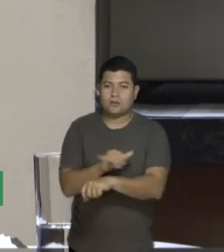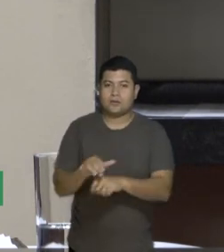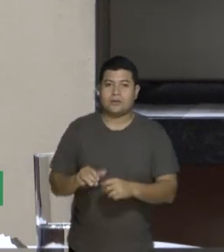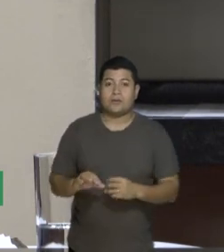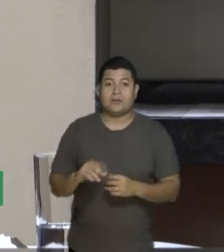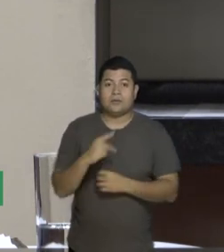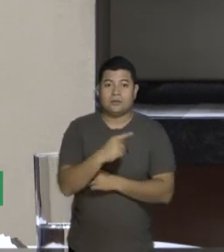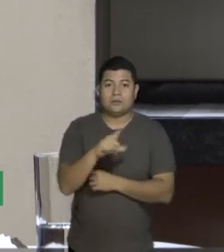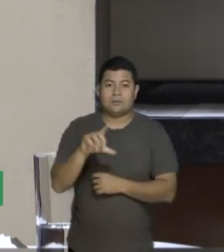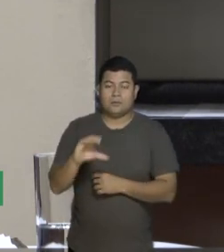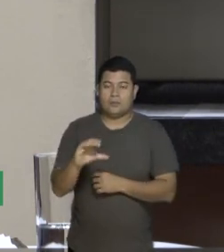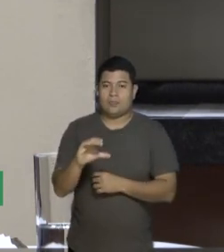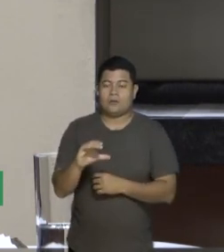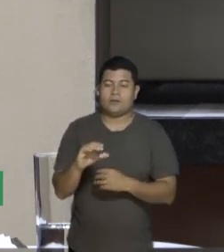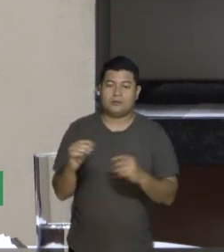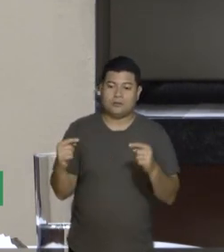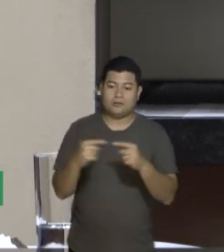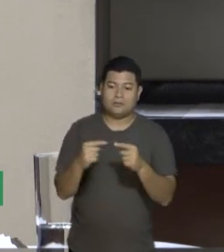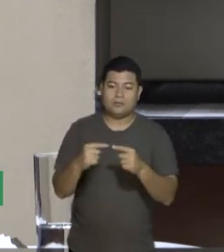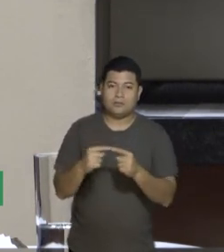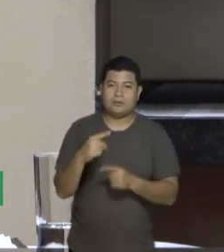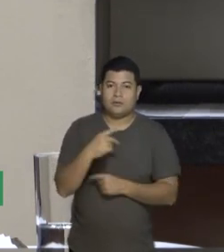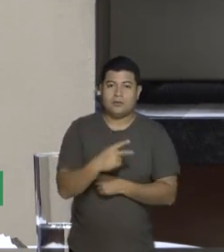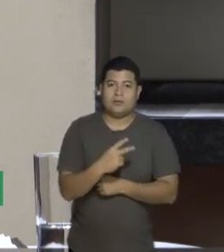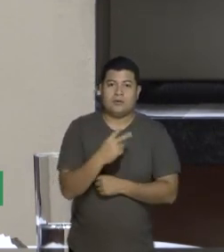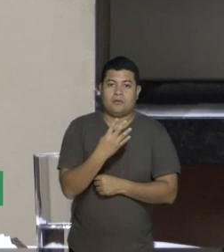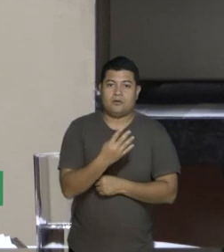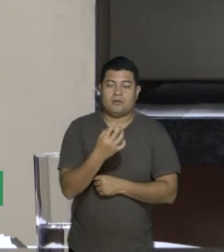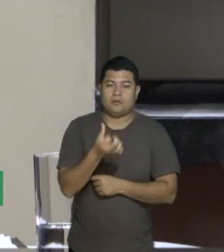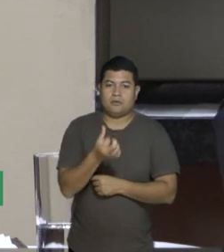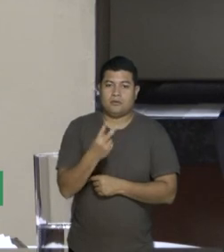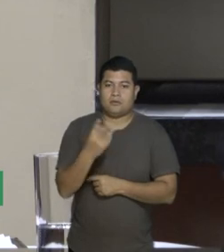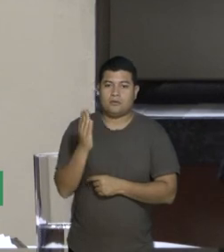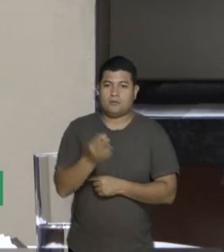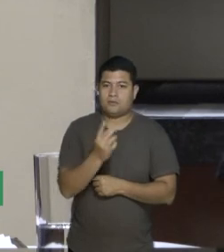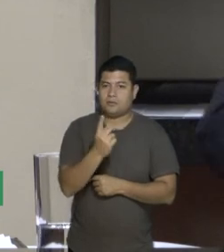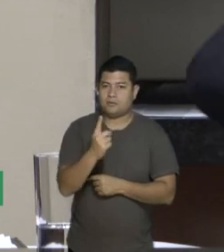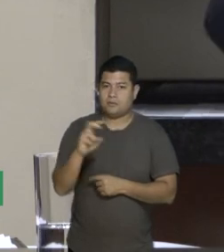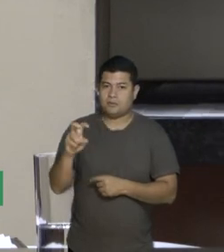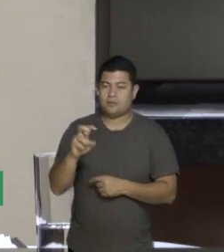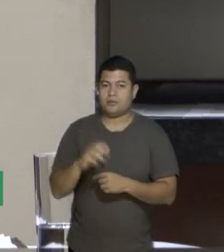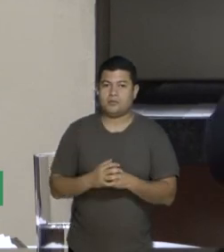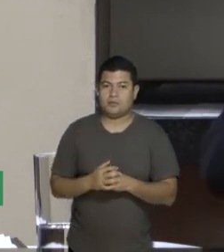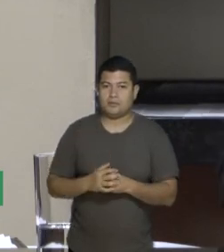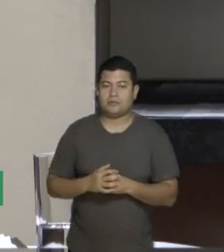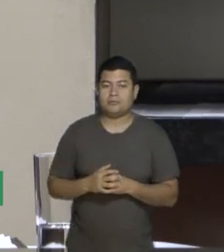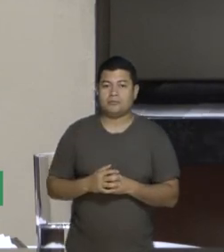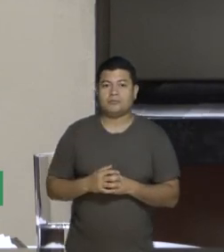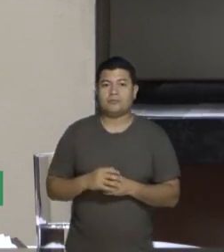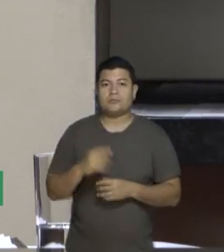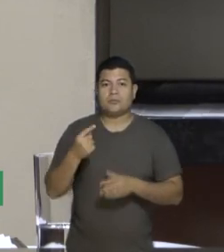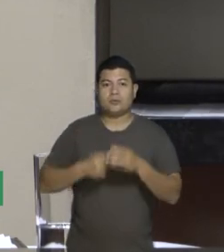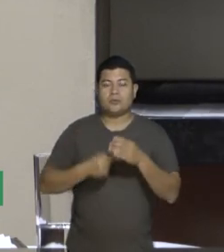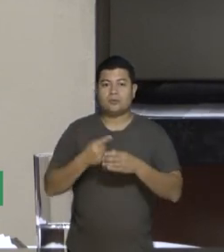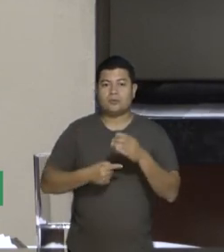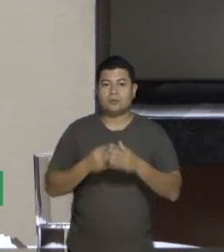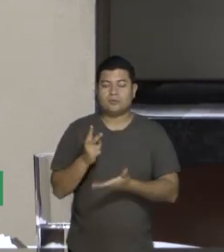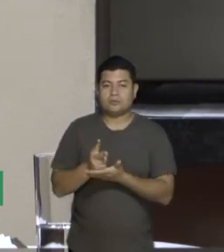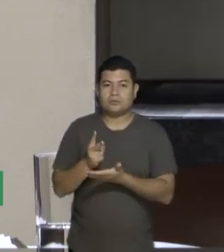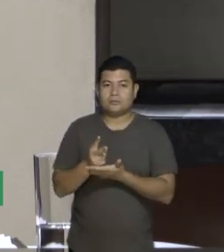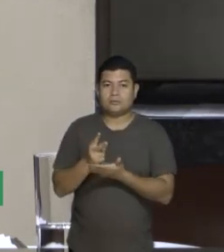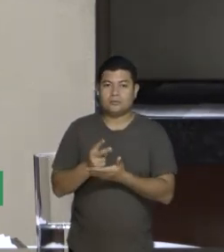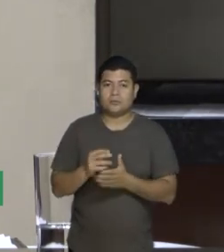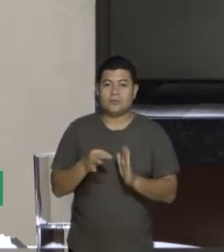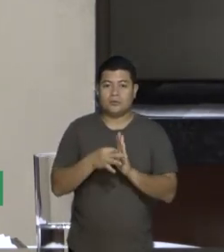Complementar 642/2015, para o fim de readequar a estrutura de cargos das comissões permanentes, com parecer favorável da Comissão de